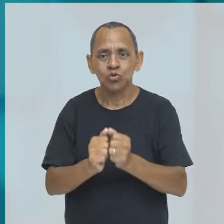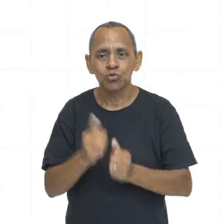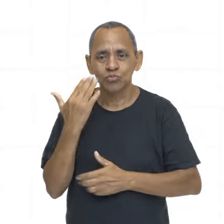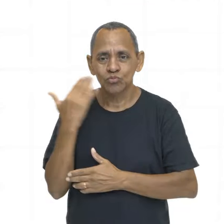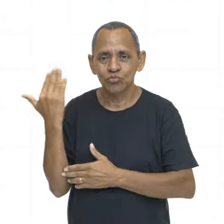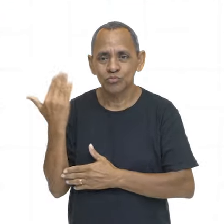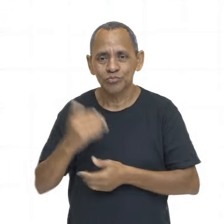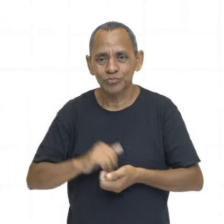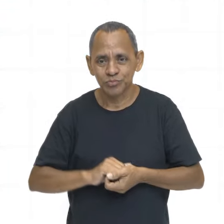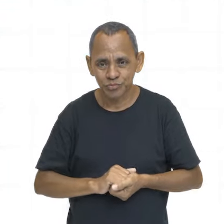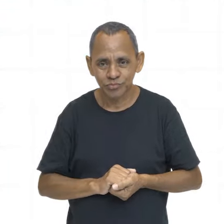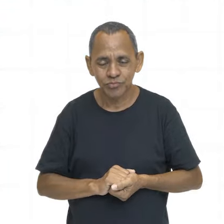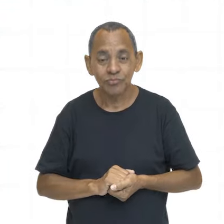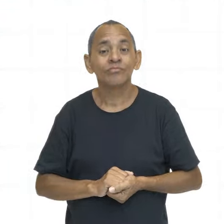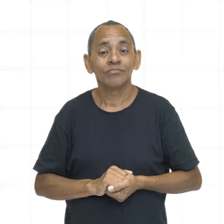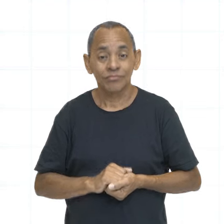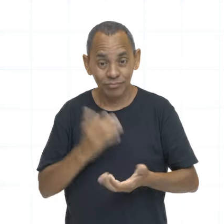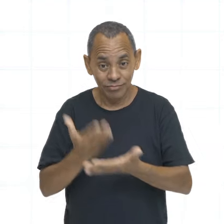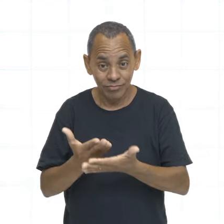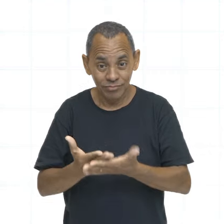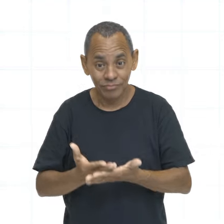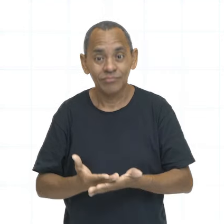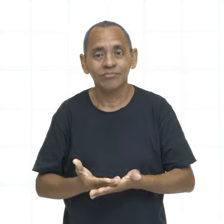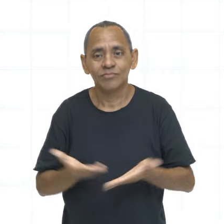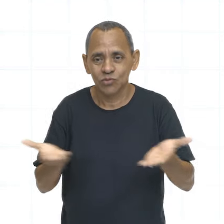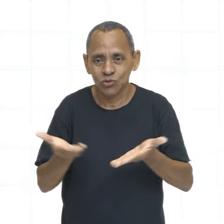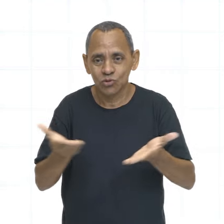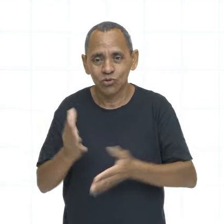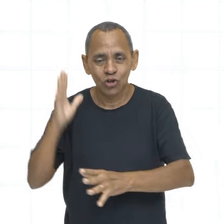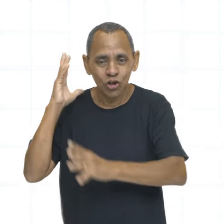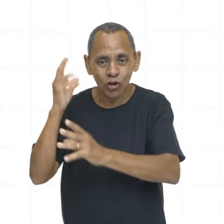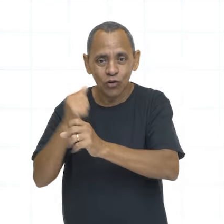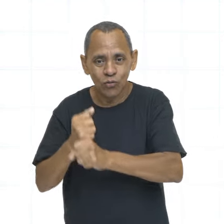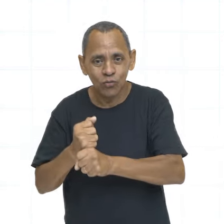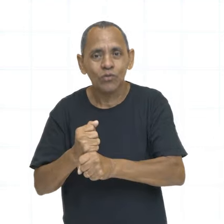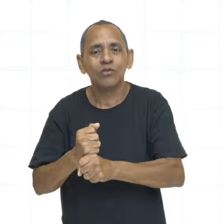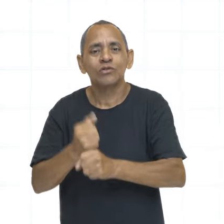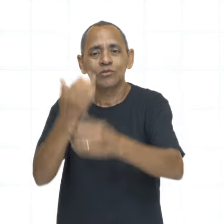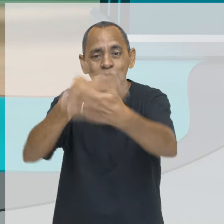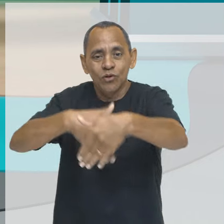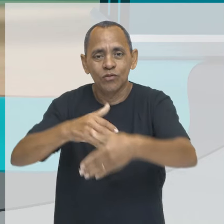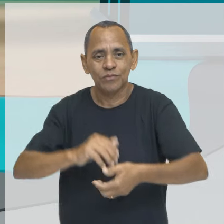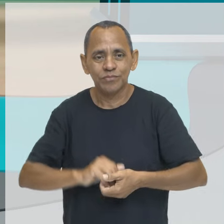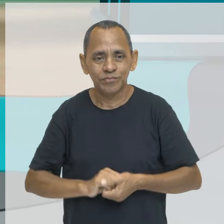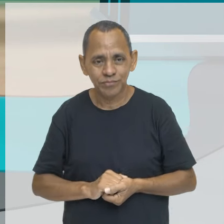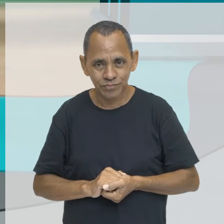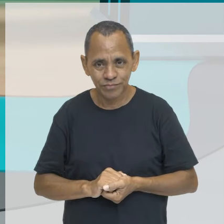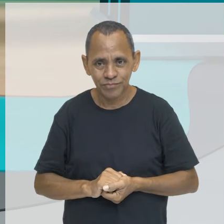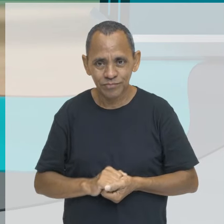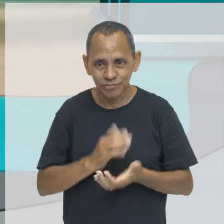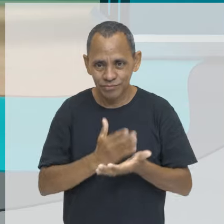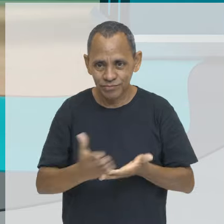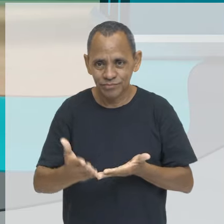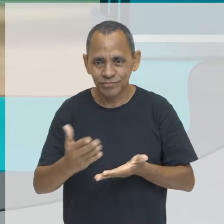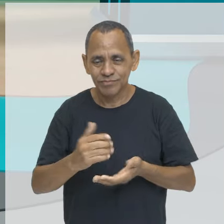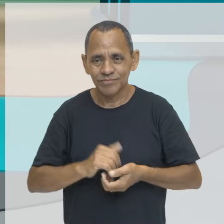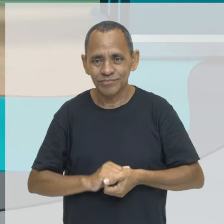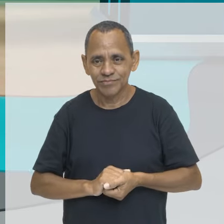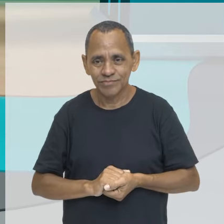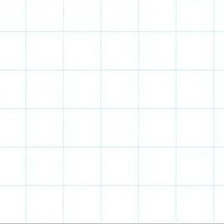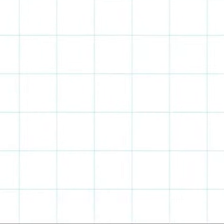aqui, olha só. Nossa aula de revisão e depois nós teremos aí a nossa avaliação. Vamos começar a nossa